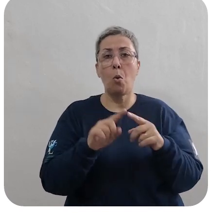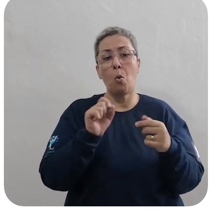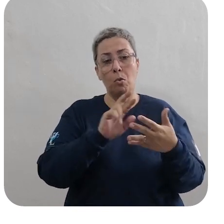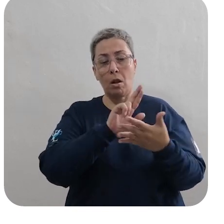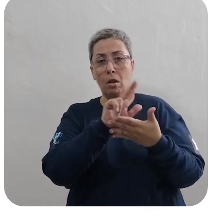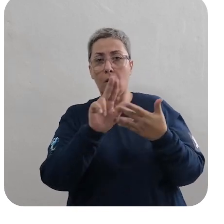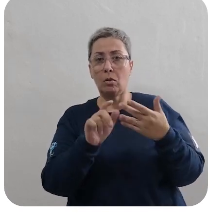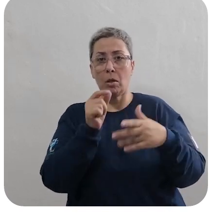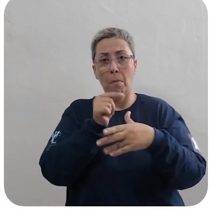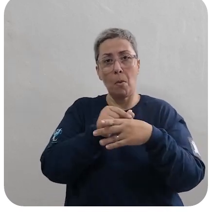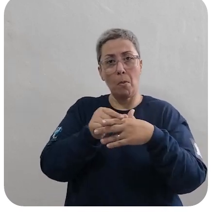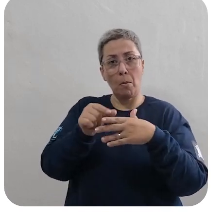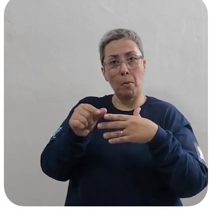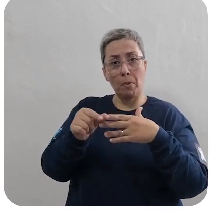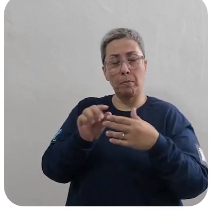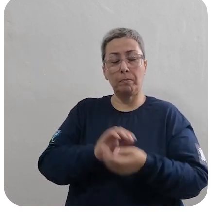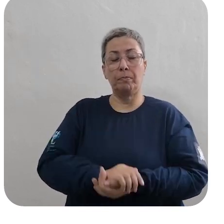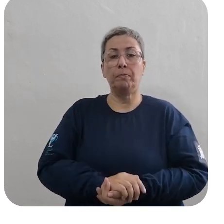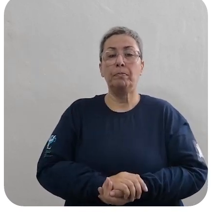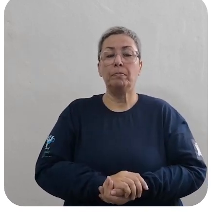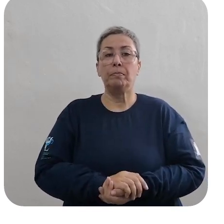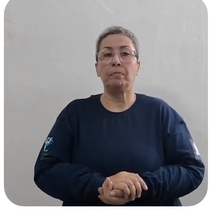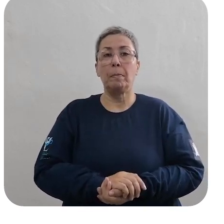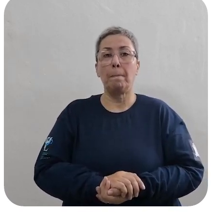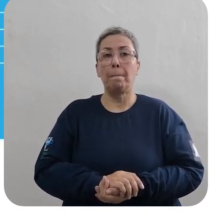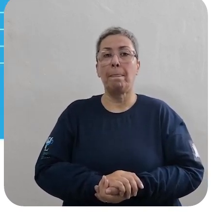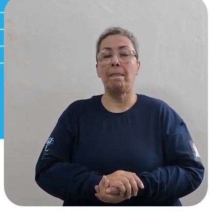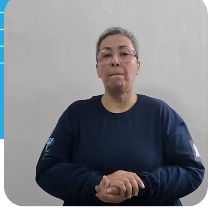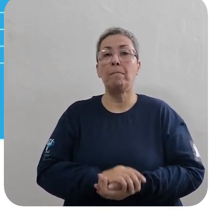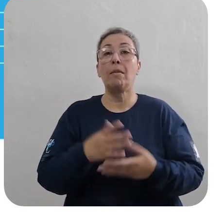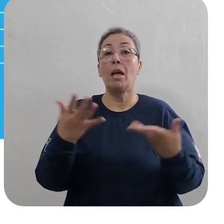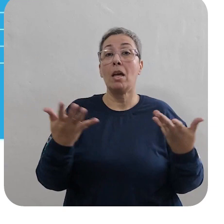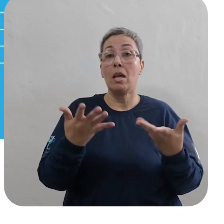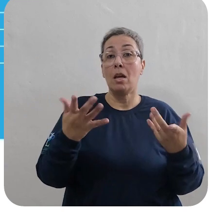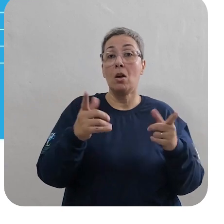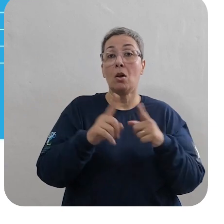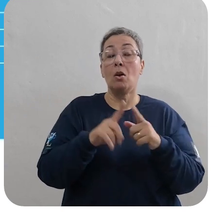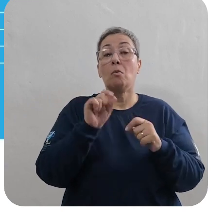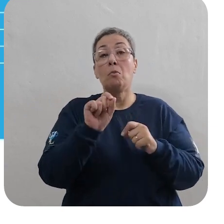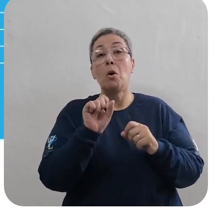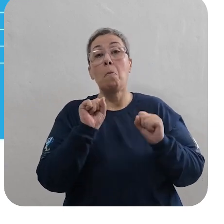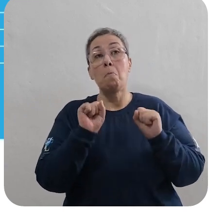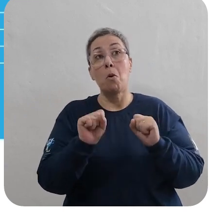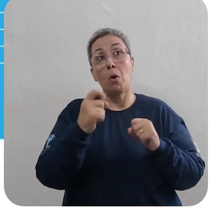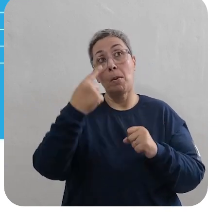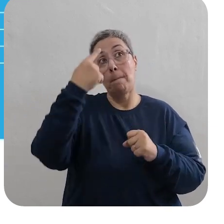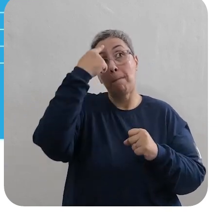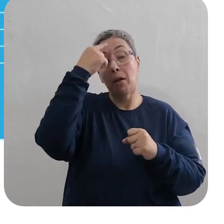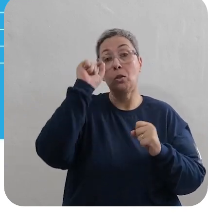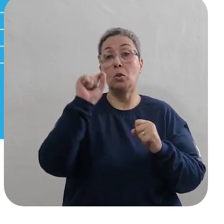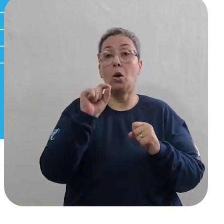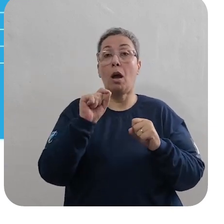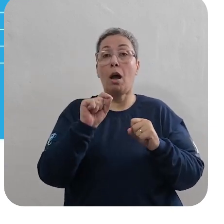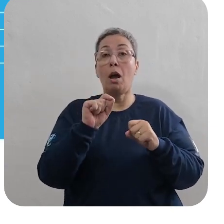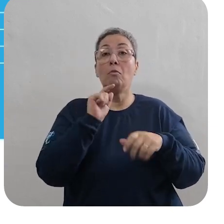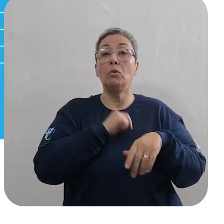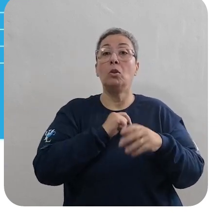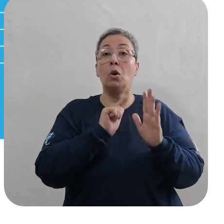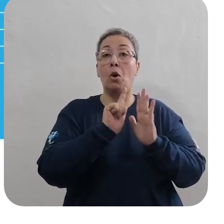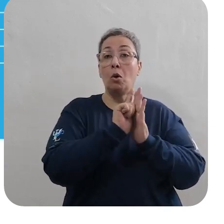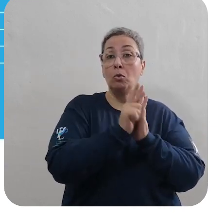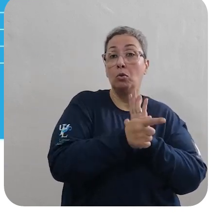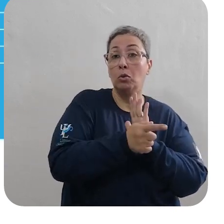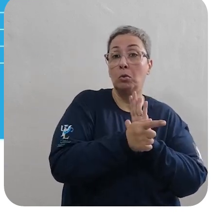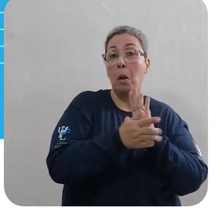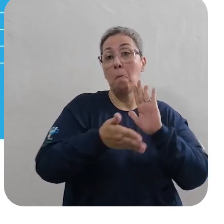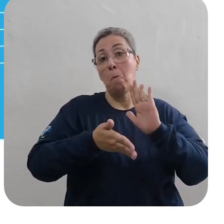ou com mais de uma correspondência sonora. Nesse caso, podemos pensar em alguns gêneros e